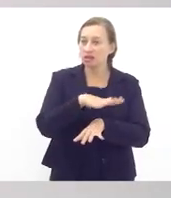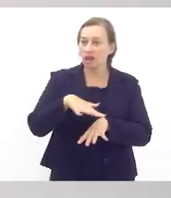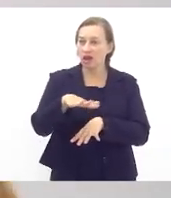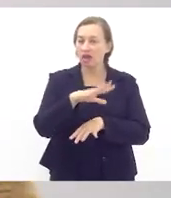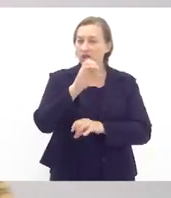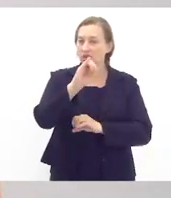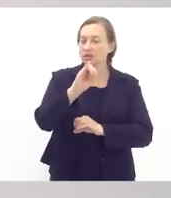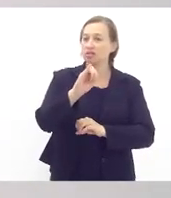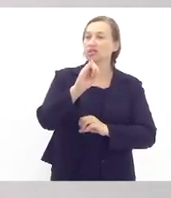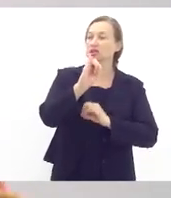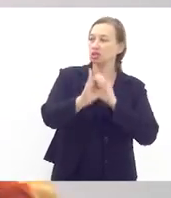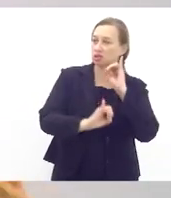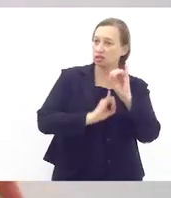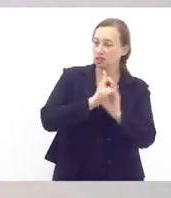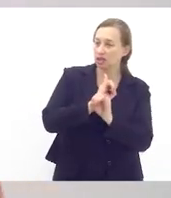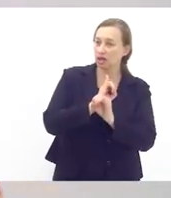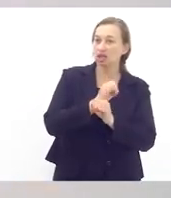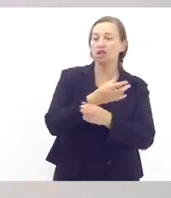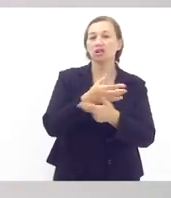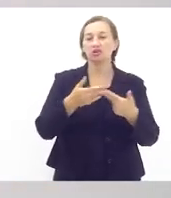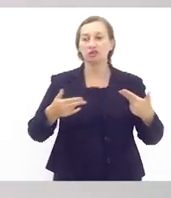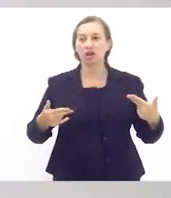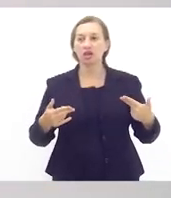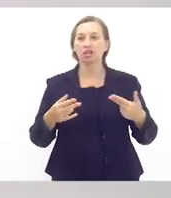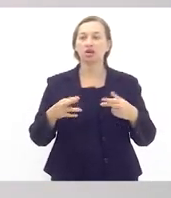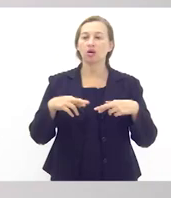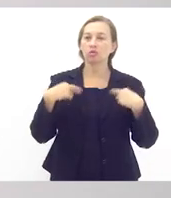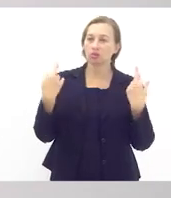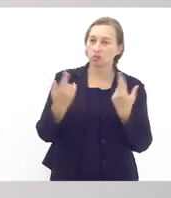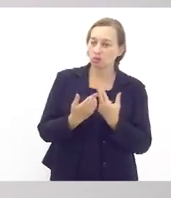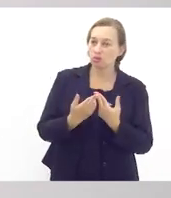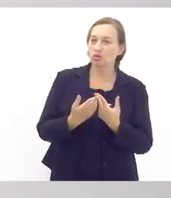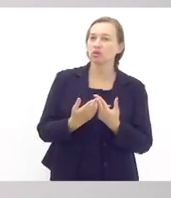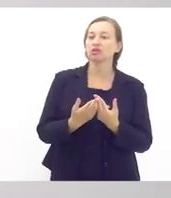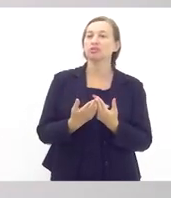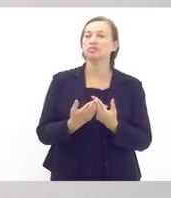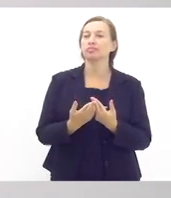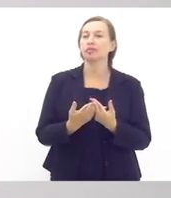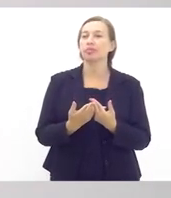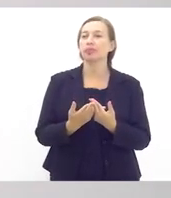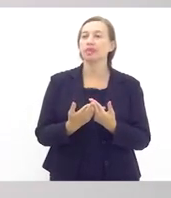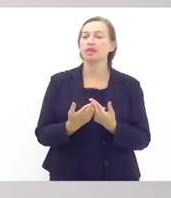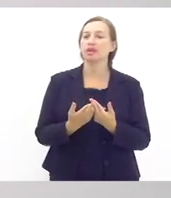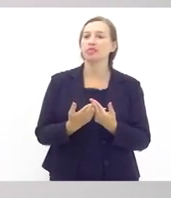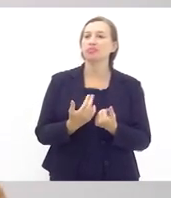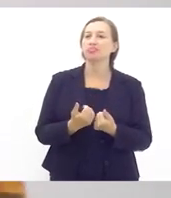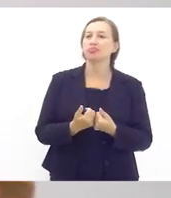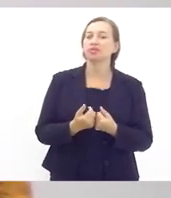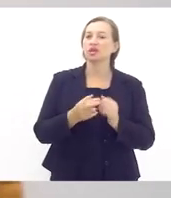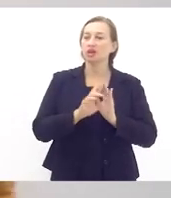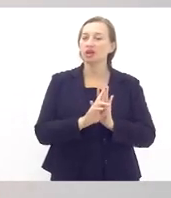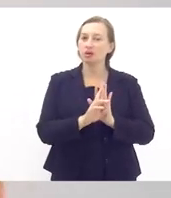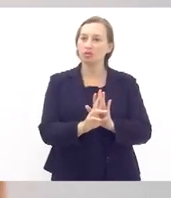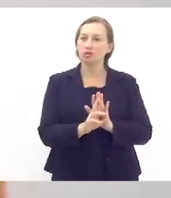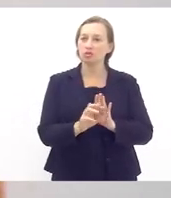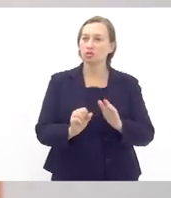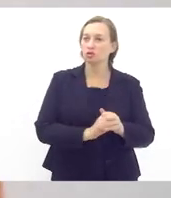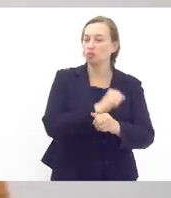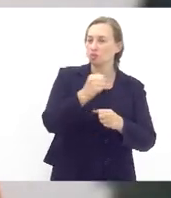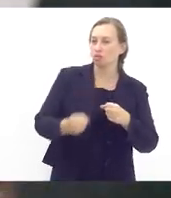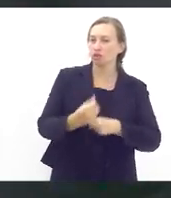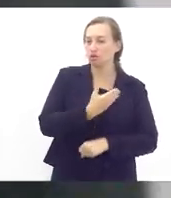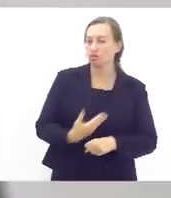e fizemos também muitas reuniões com aqueles que representam o poder público